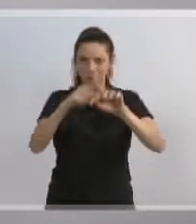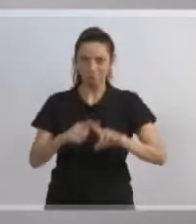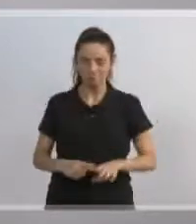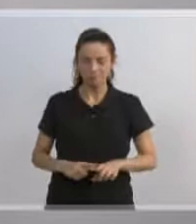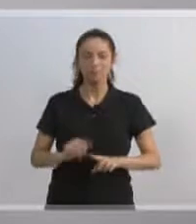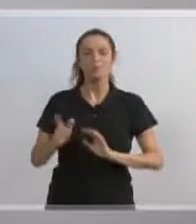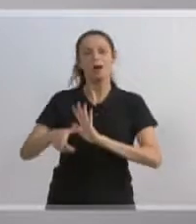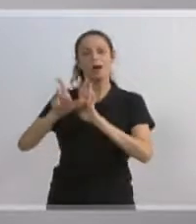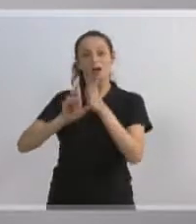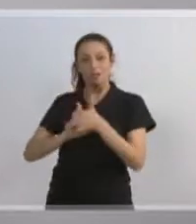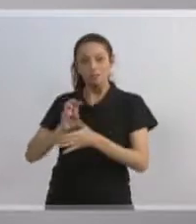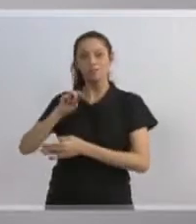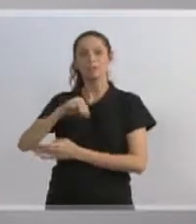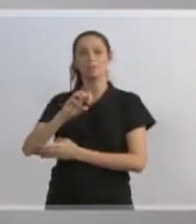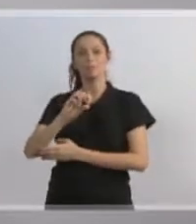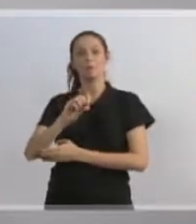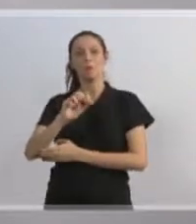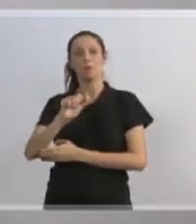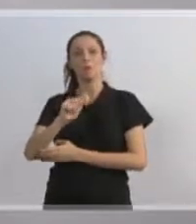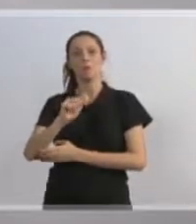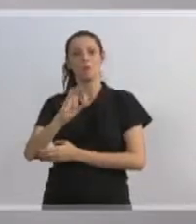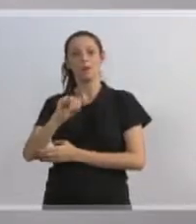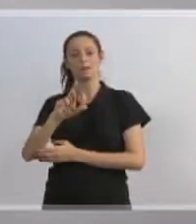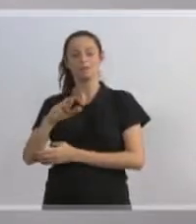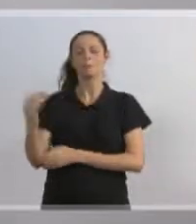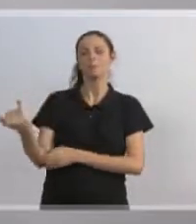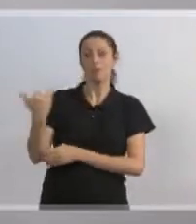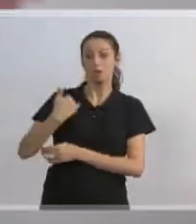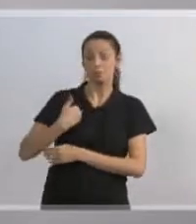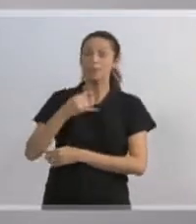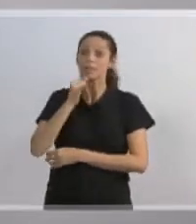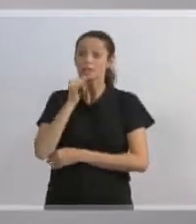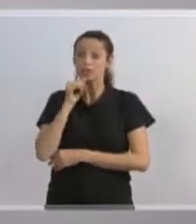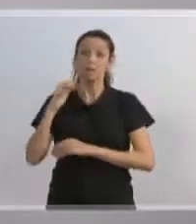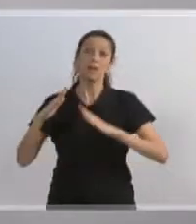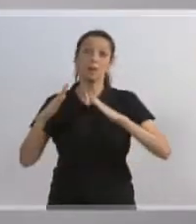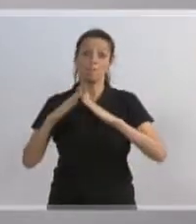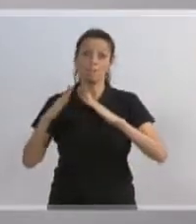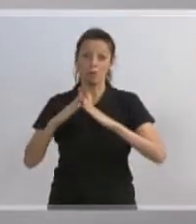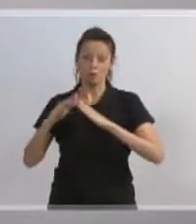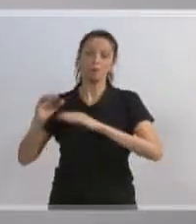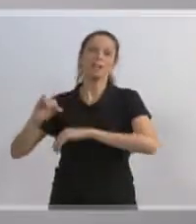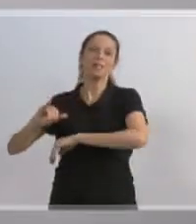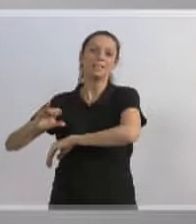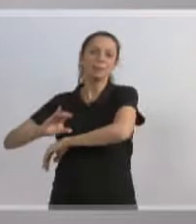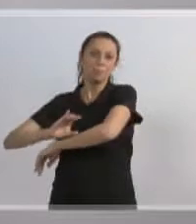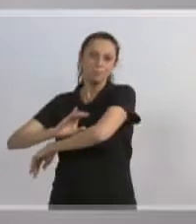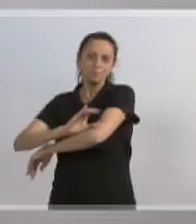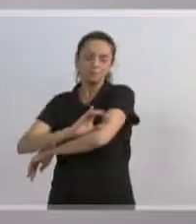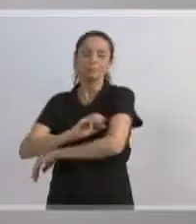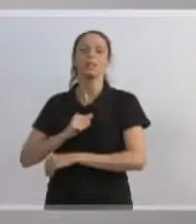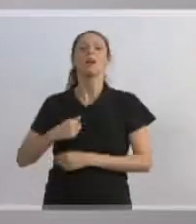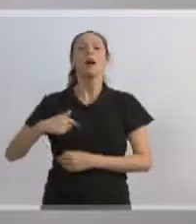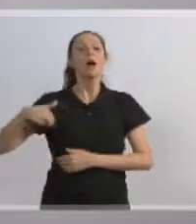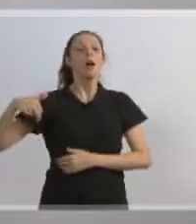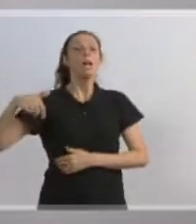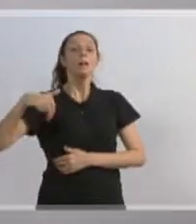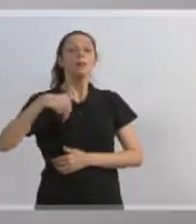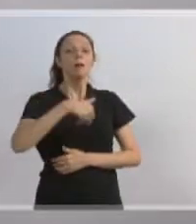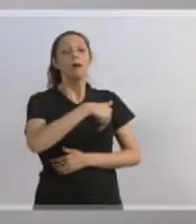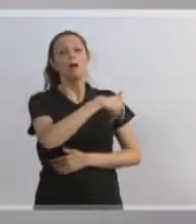frisou o Moacir Zimmermann para mim. Vereador, hoje eu saio da minha casa na Itopavazinha e ando pelas ruas. Se tiver um complexo esportivo